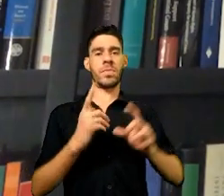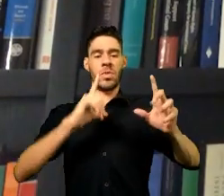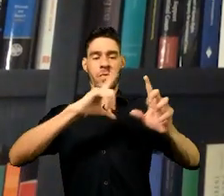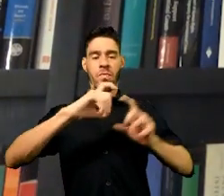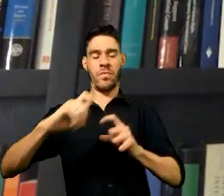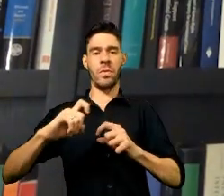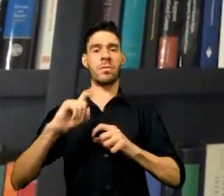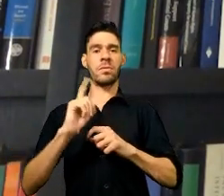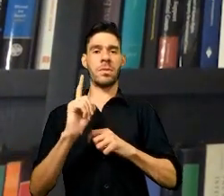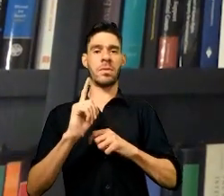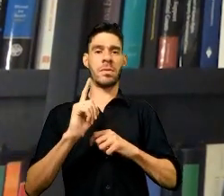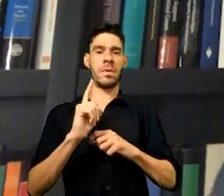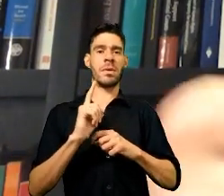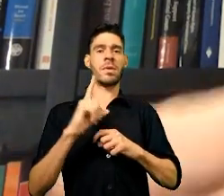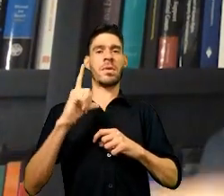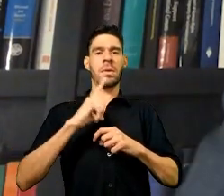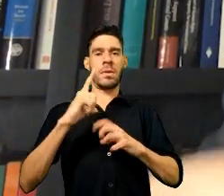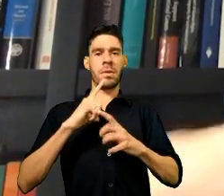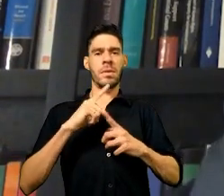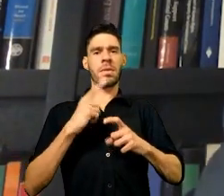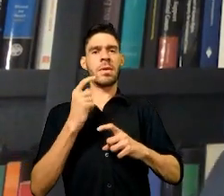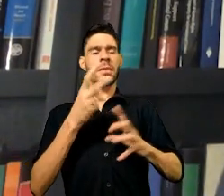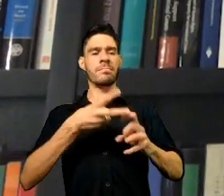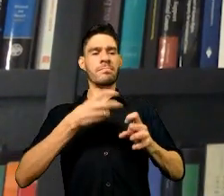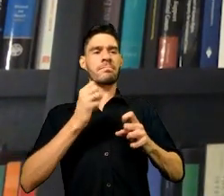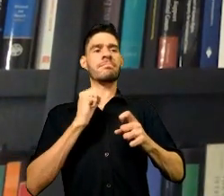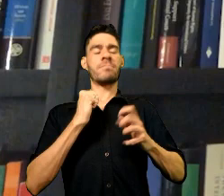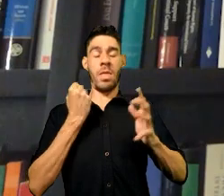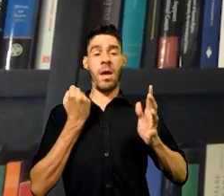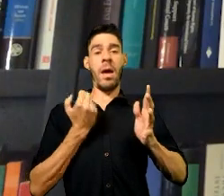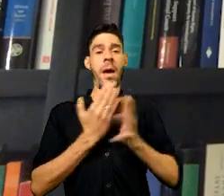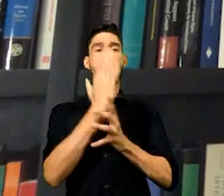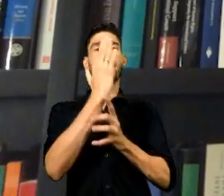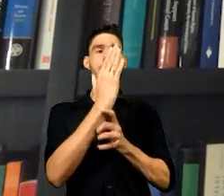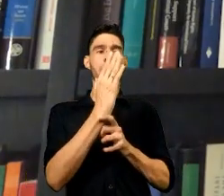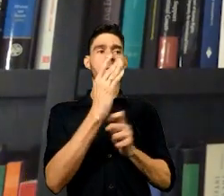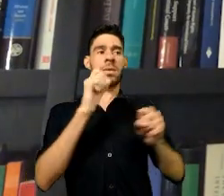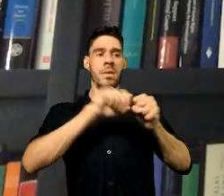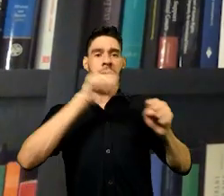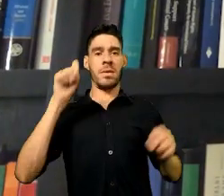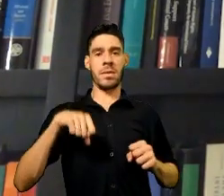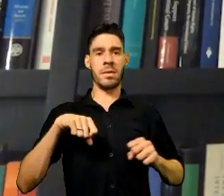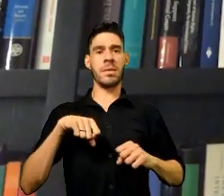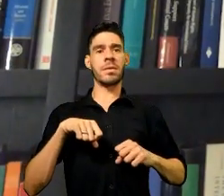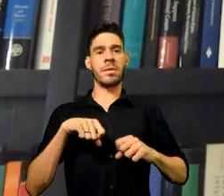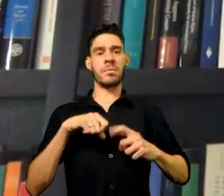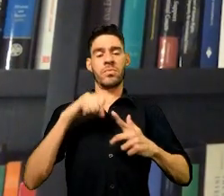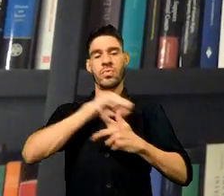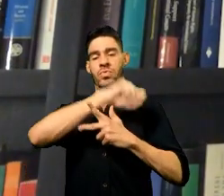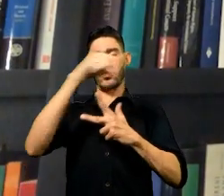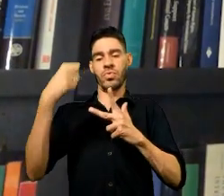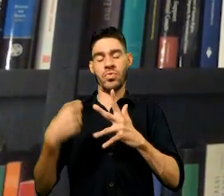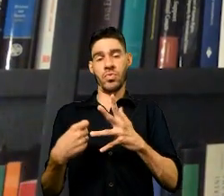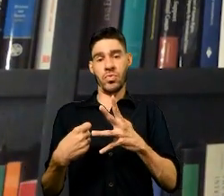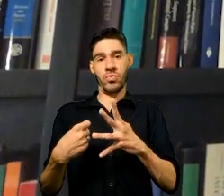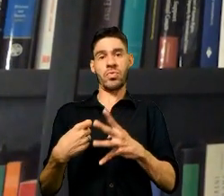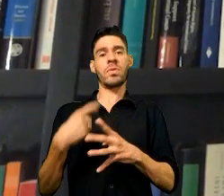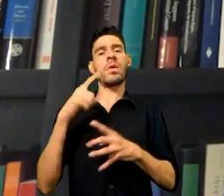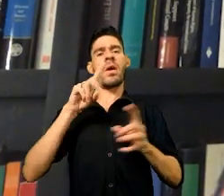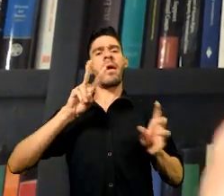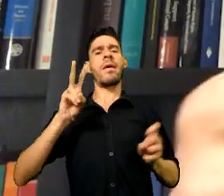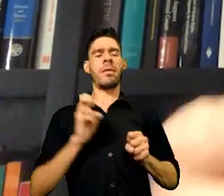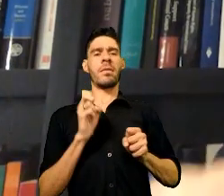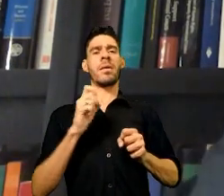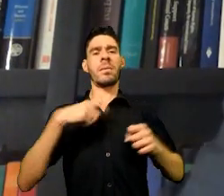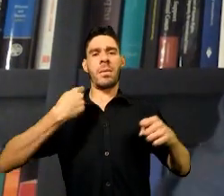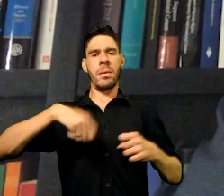um reconhecimento fotográfico, que vem sendo reconhecido como válido sistematicamente pela